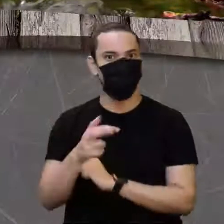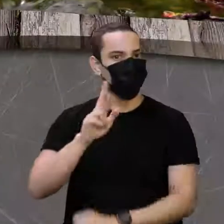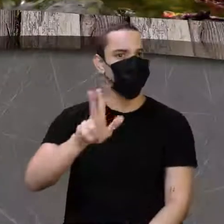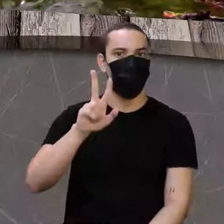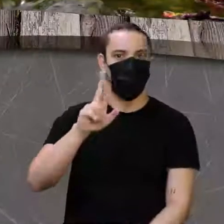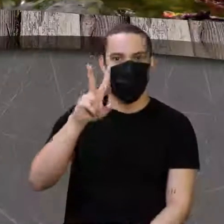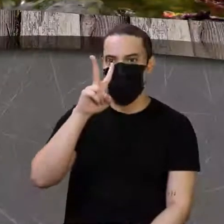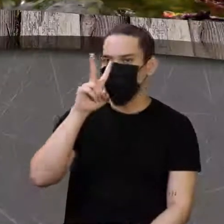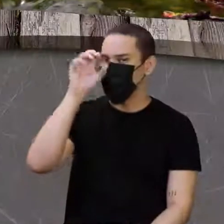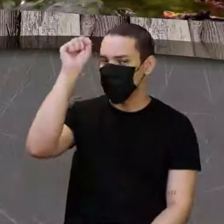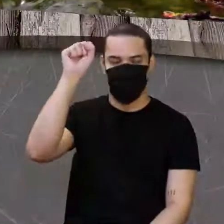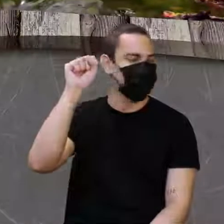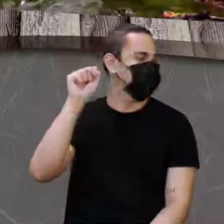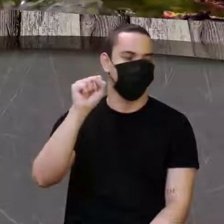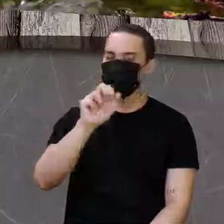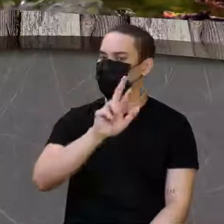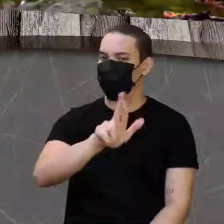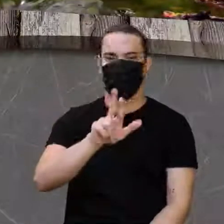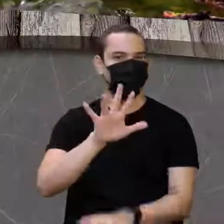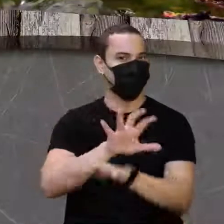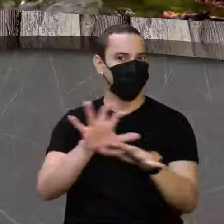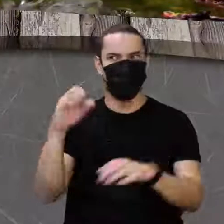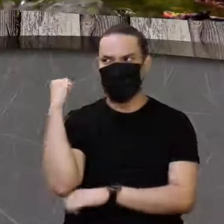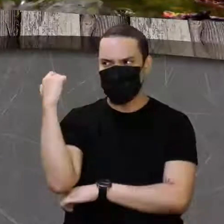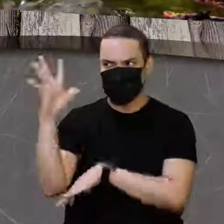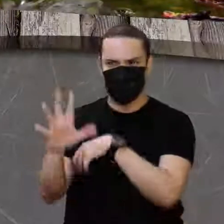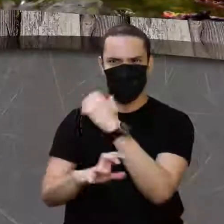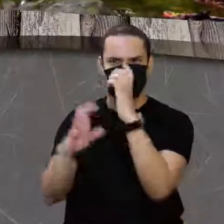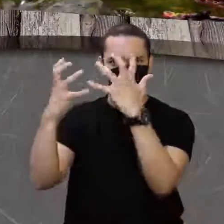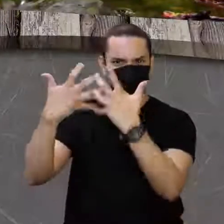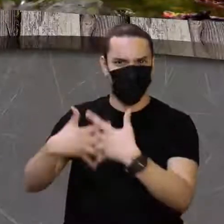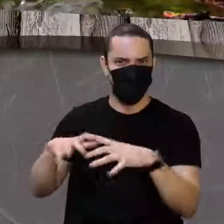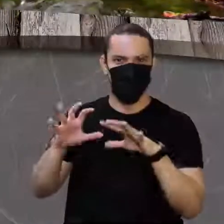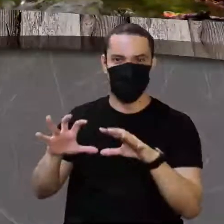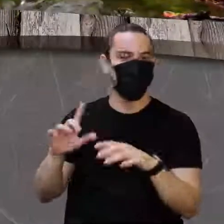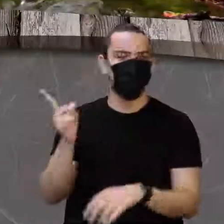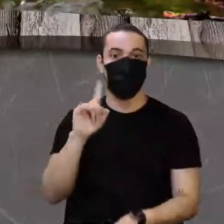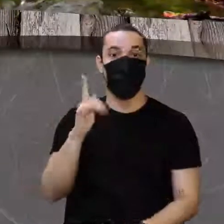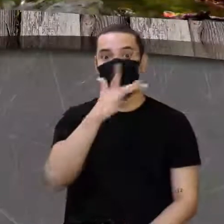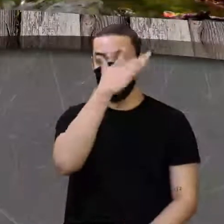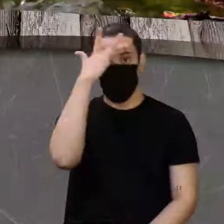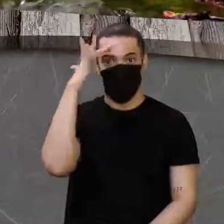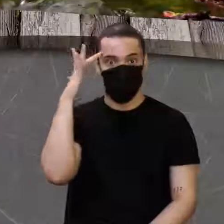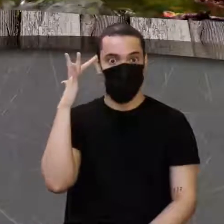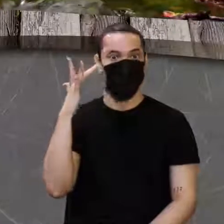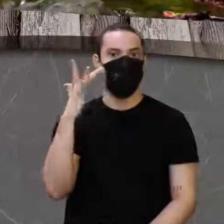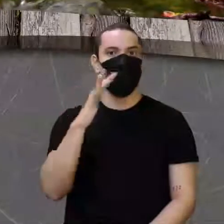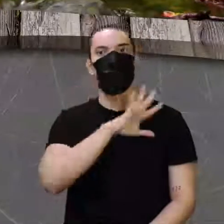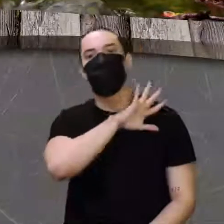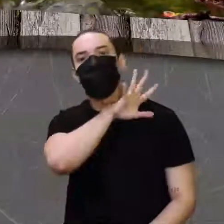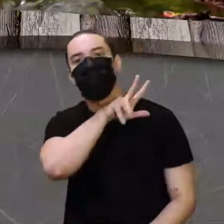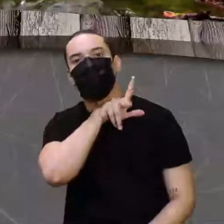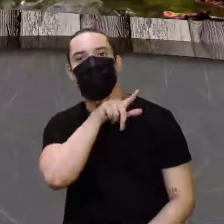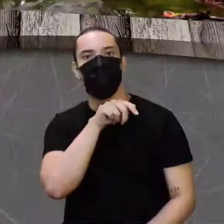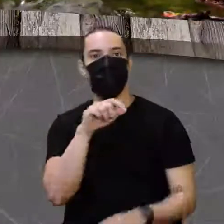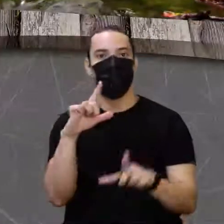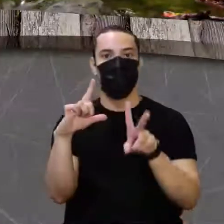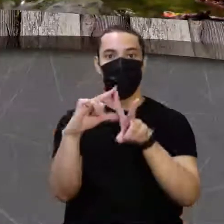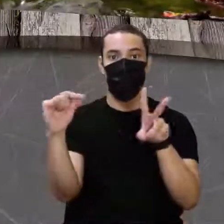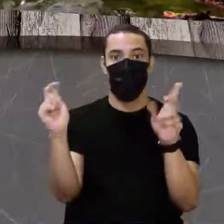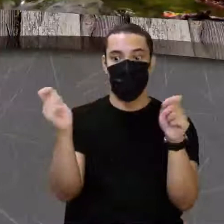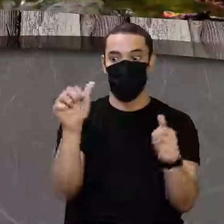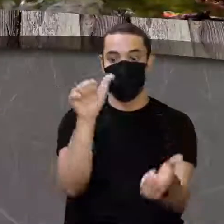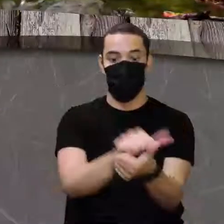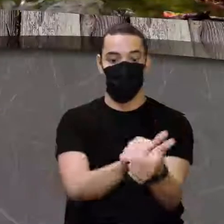fortes. A natureza não funciona dessa forma. São os mais aptos, melhor adaptados